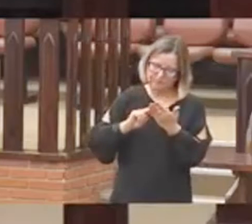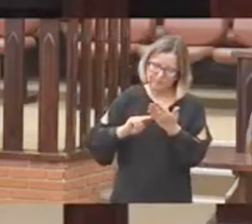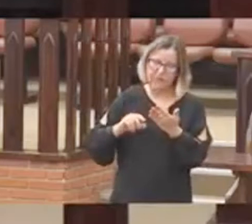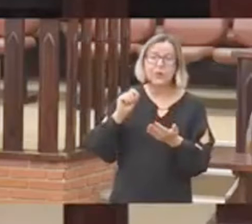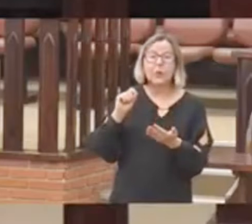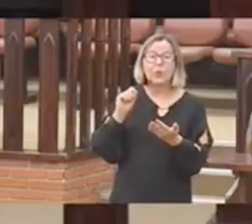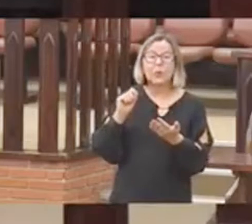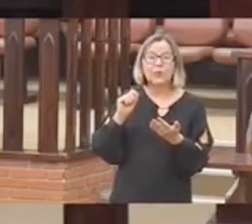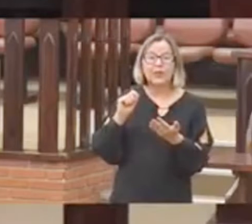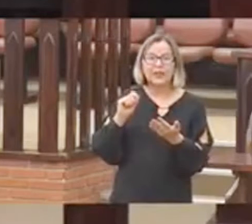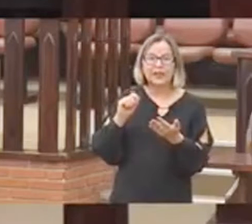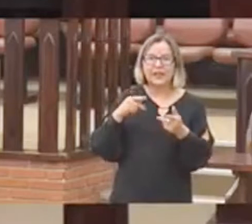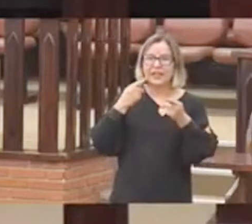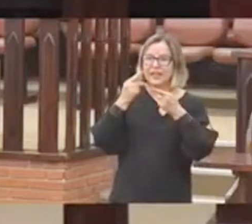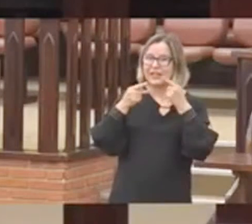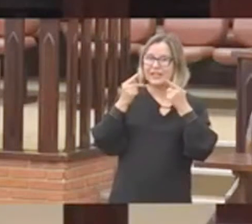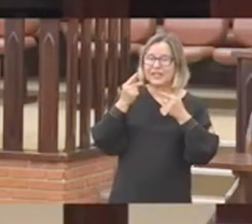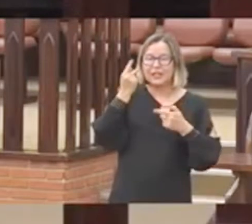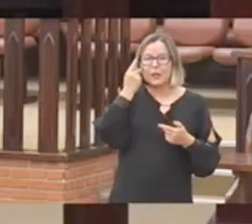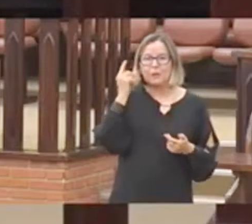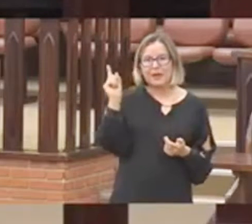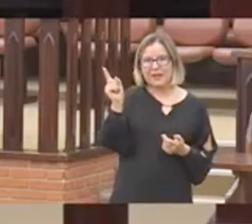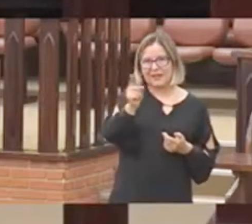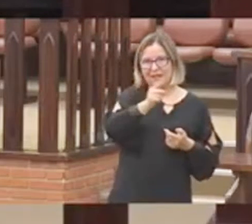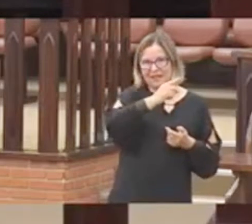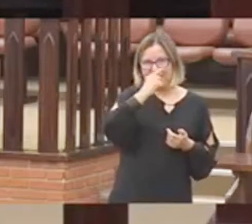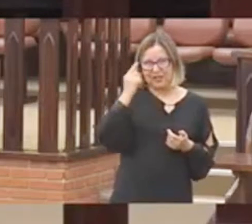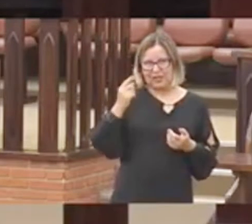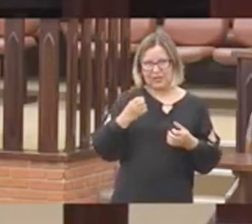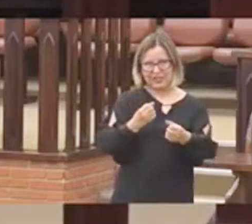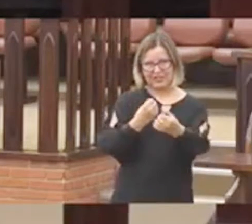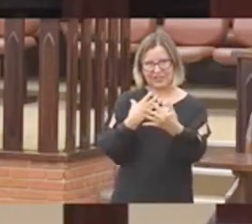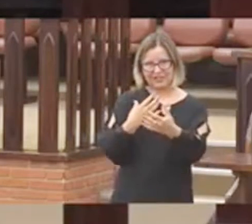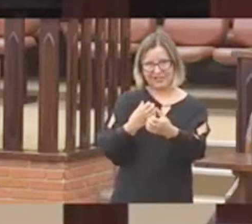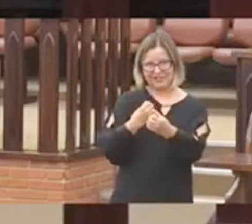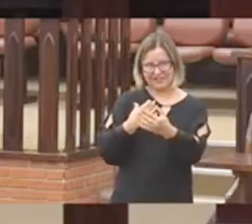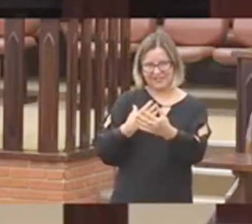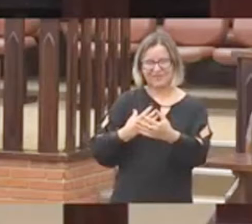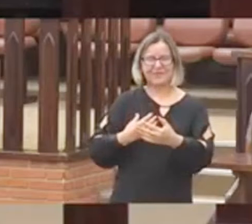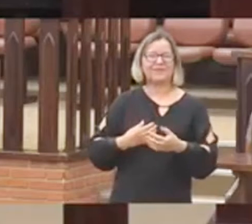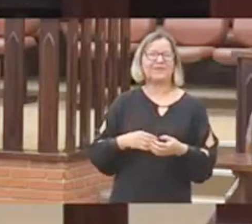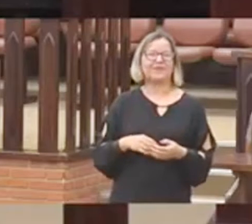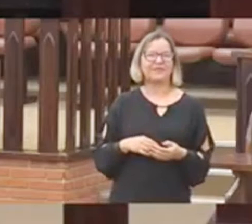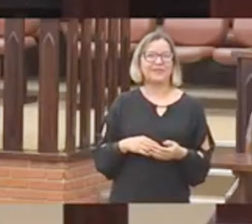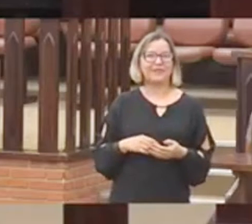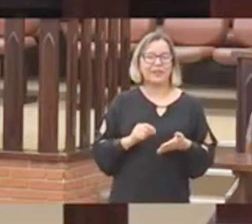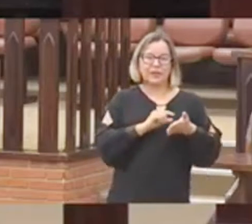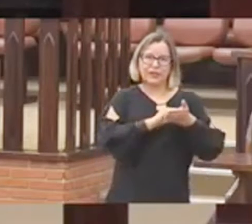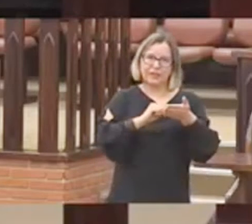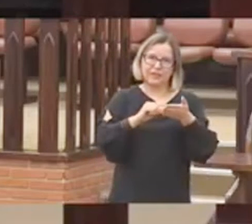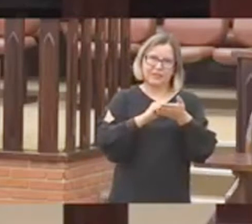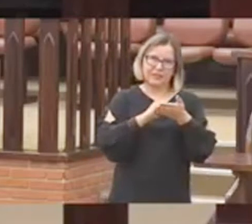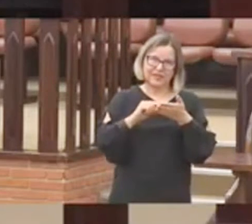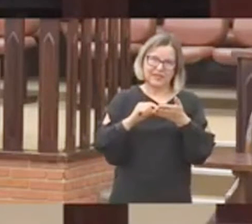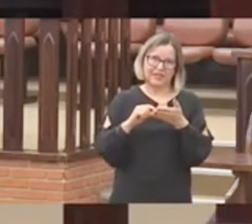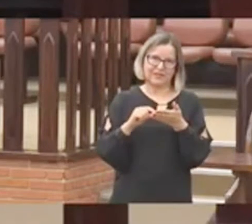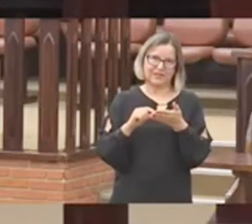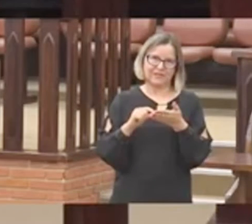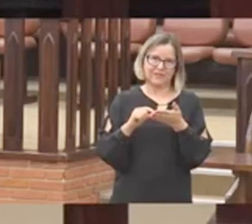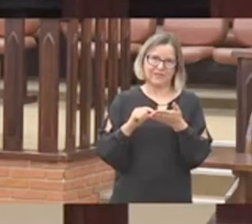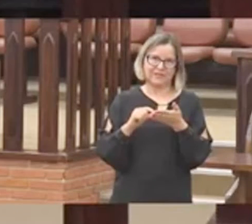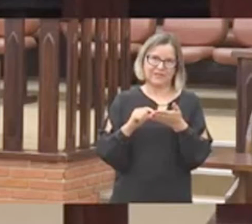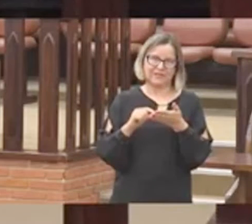nos dizer, o que ela tem para nos ensinar. E o versículo